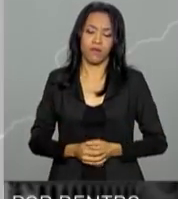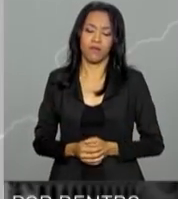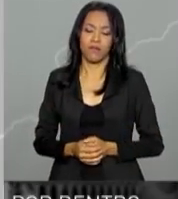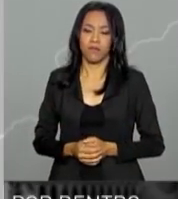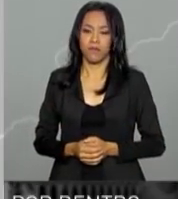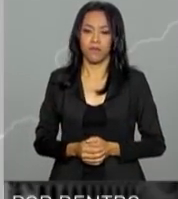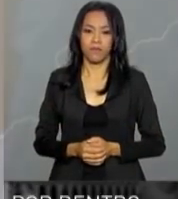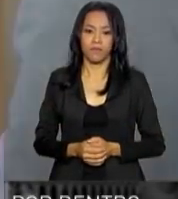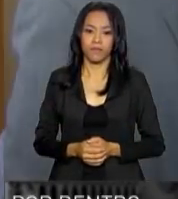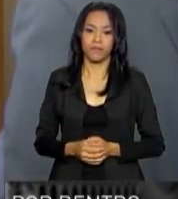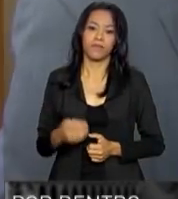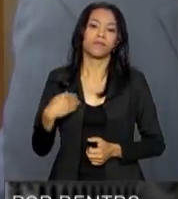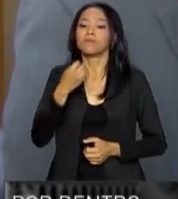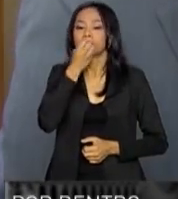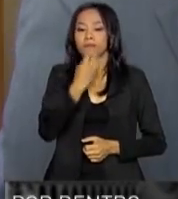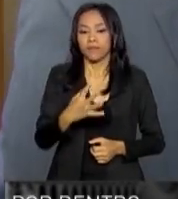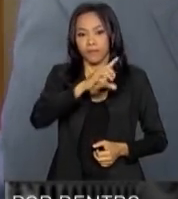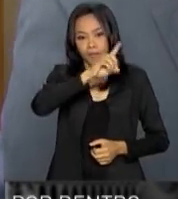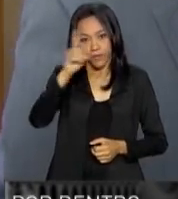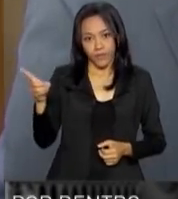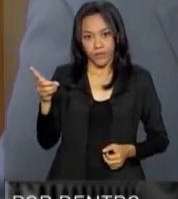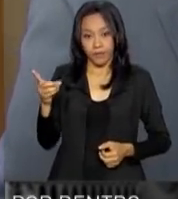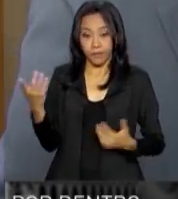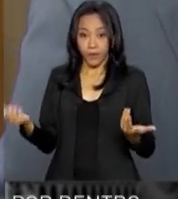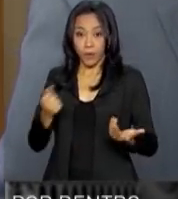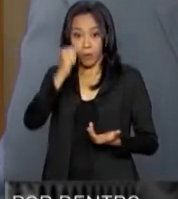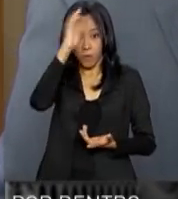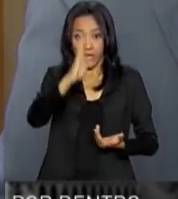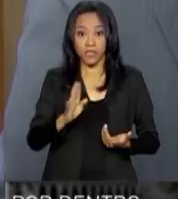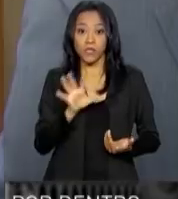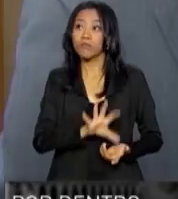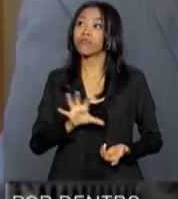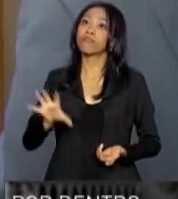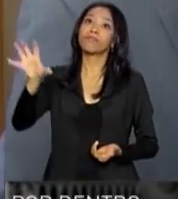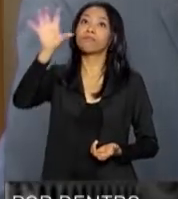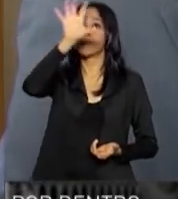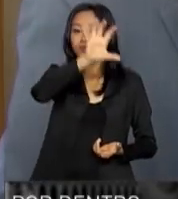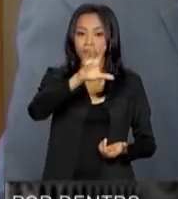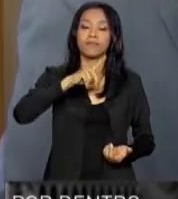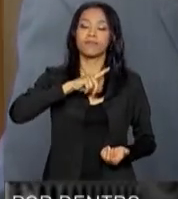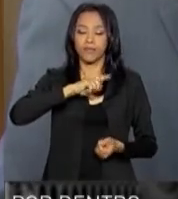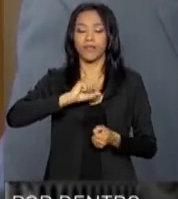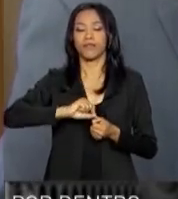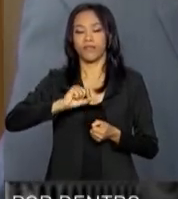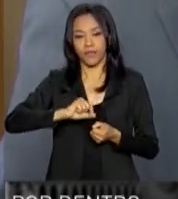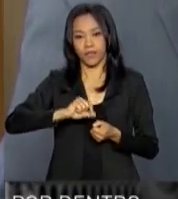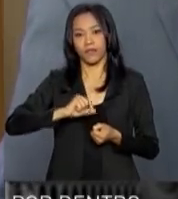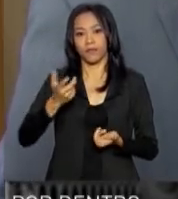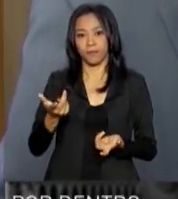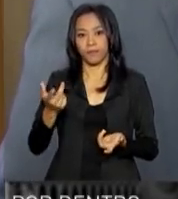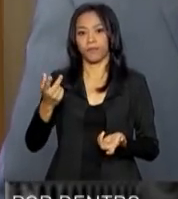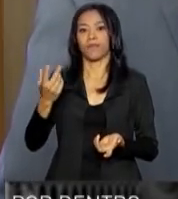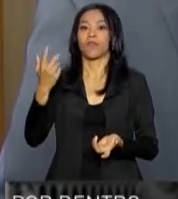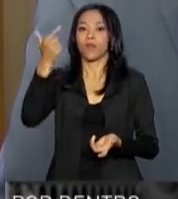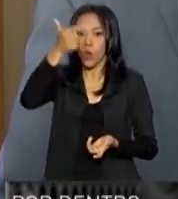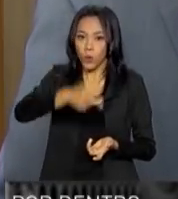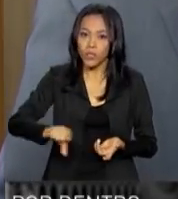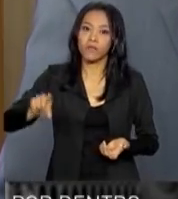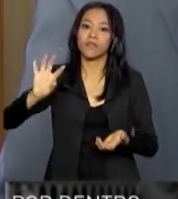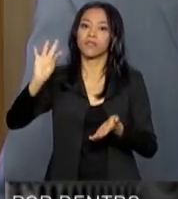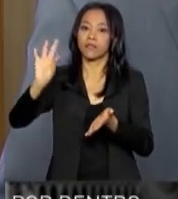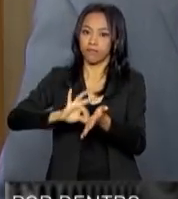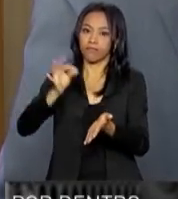bonde alexa primeiramente o brasil todo tem feito o recadastramento como eu disse nós temos uma folha de pagamento de 34